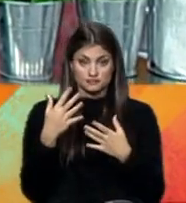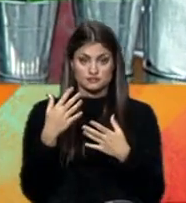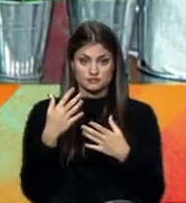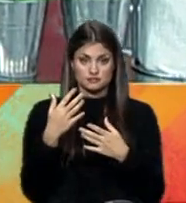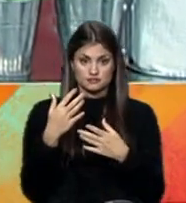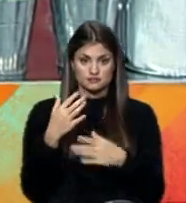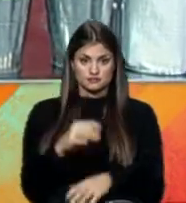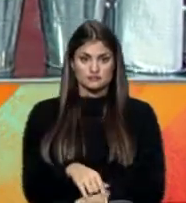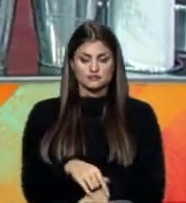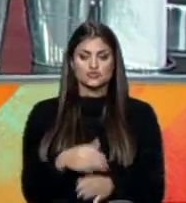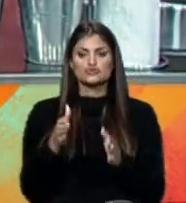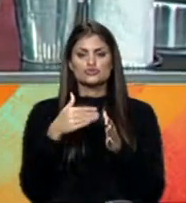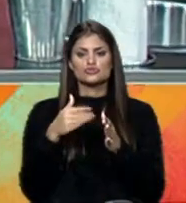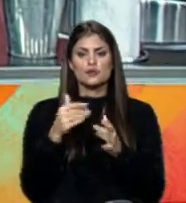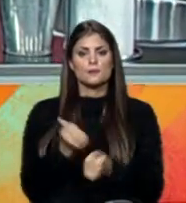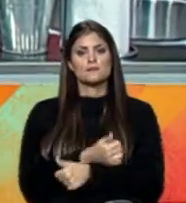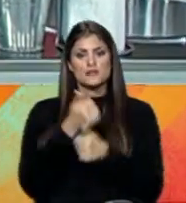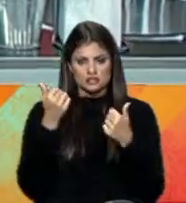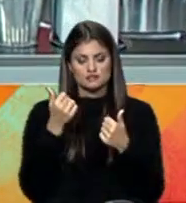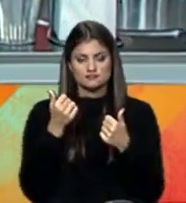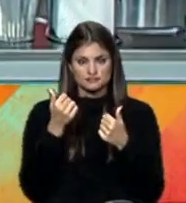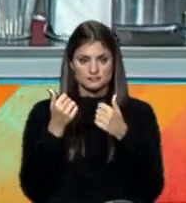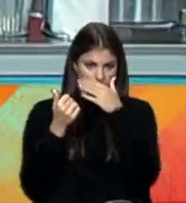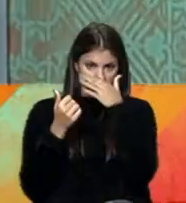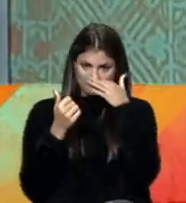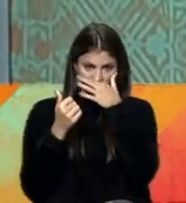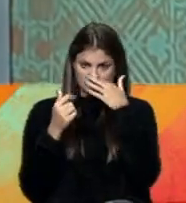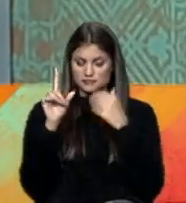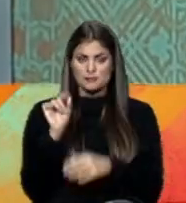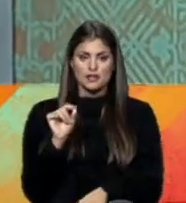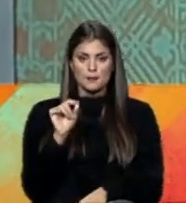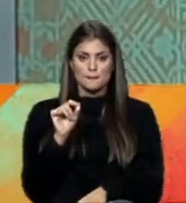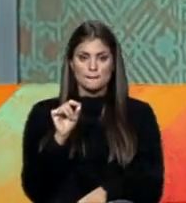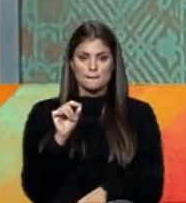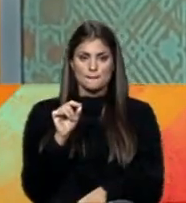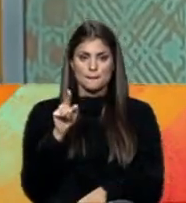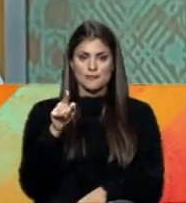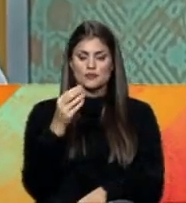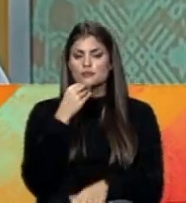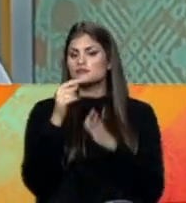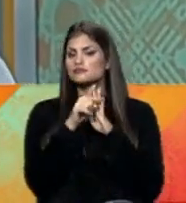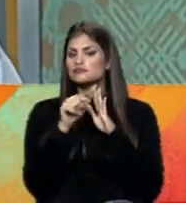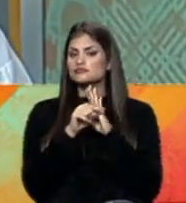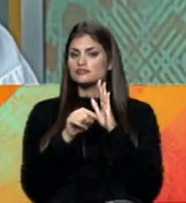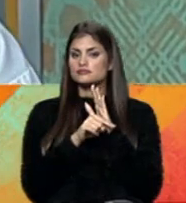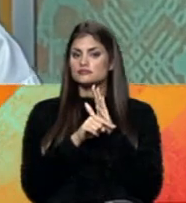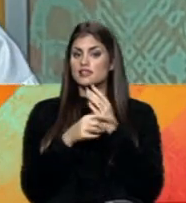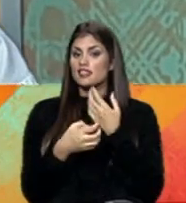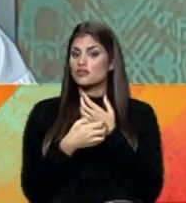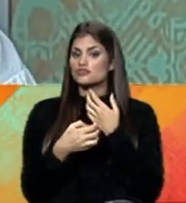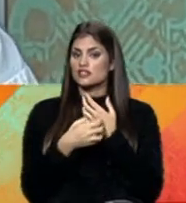eles cozinhavam magnificamente bem. E foram buscar receitas da